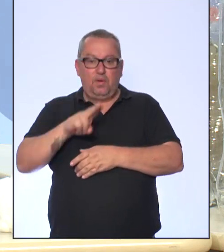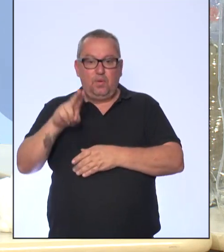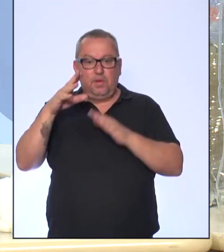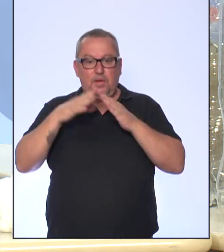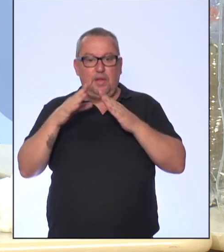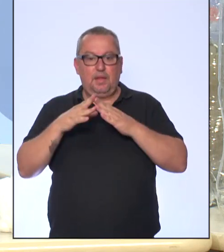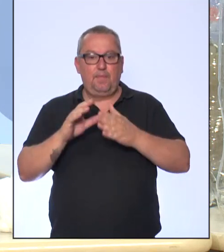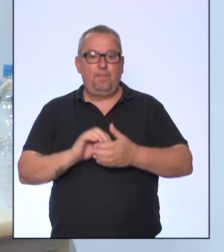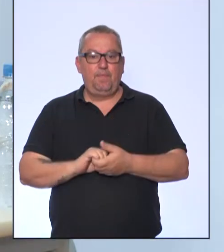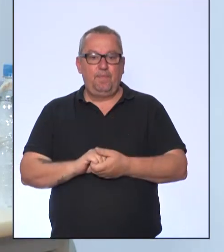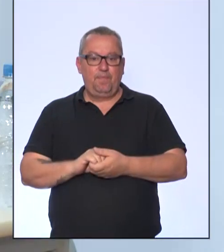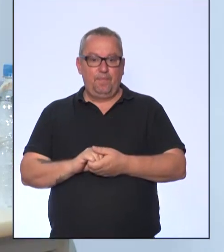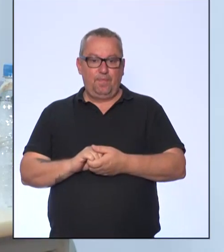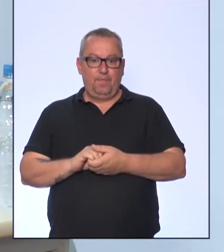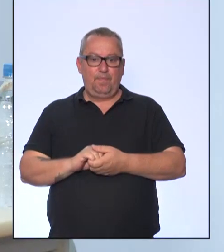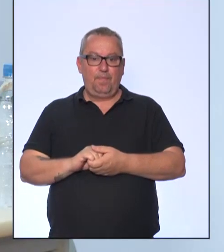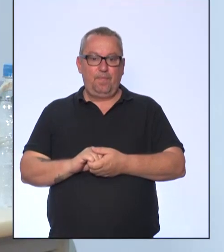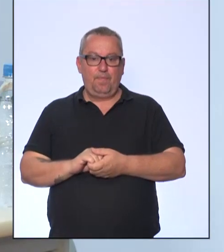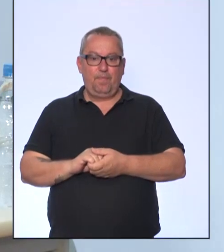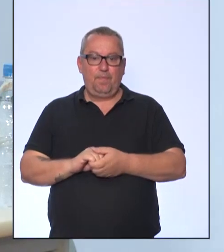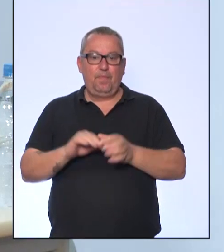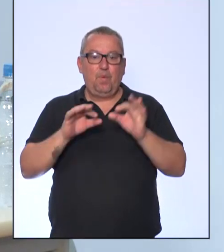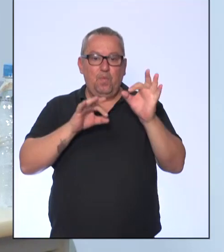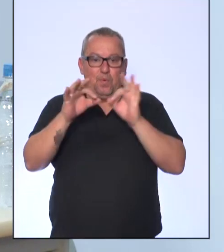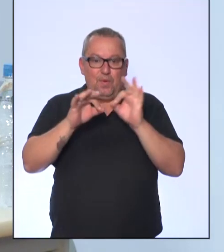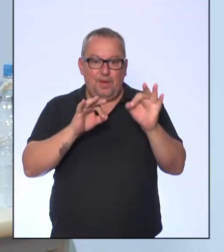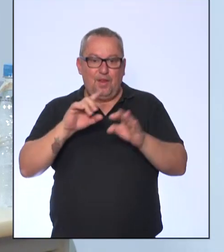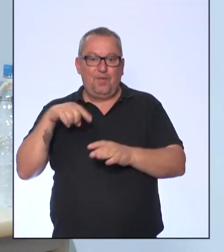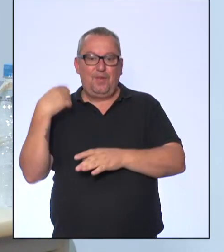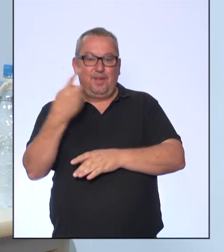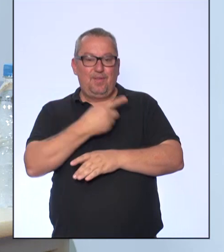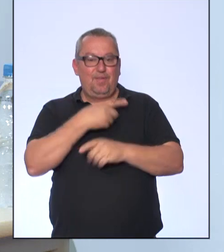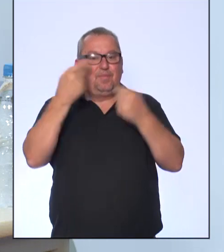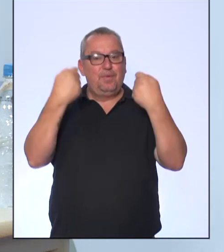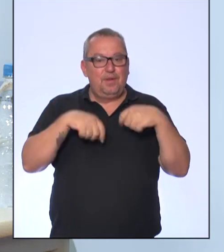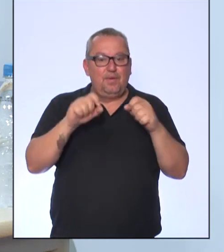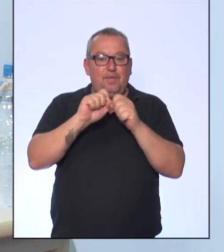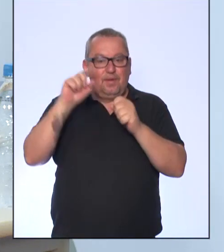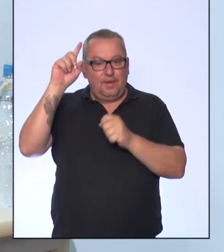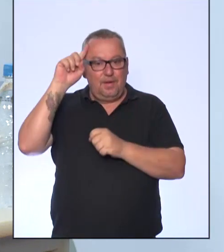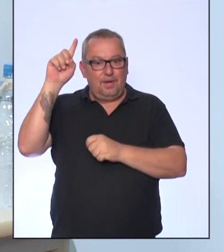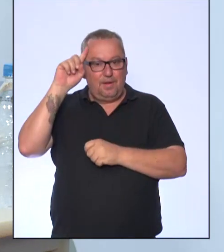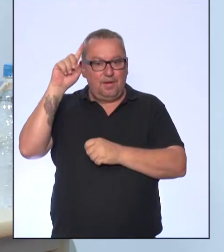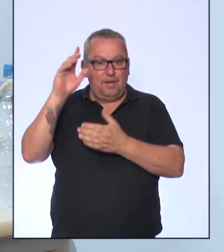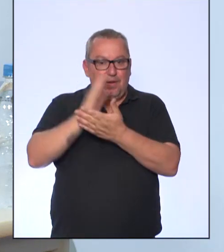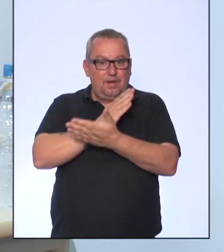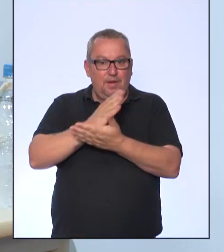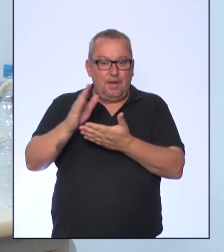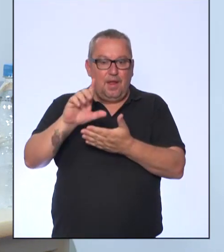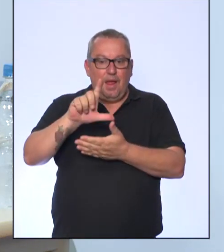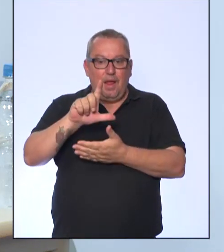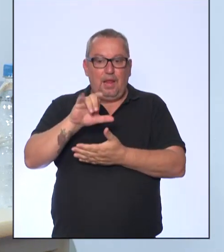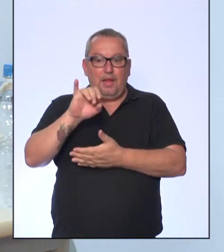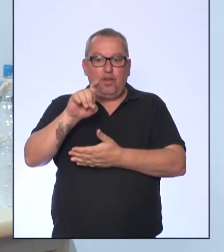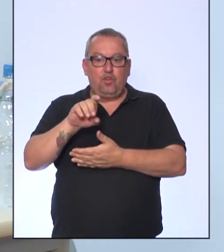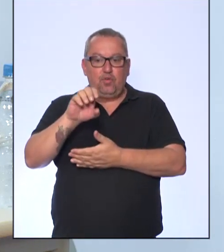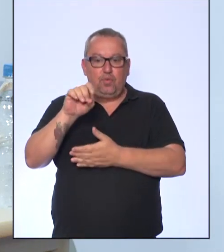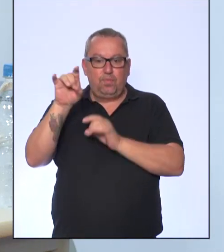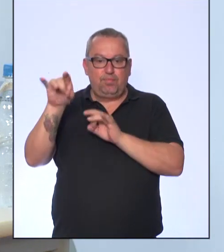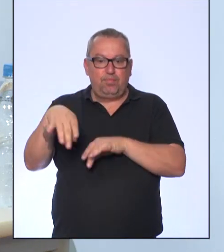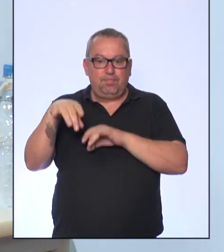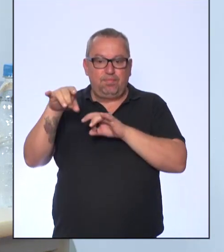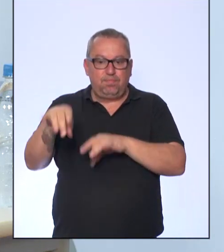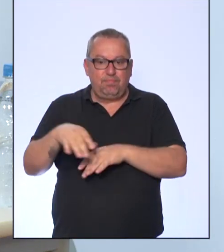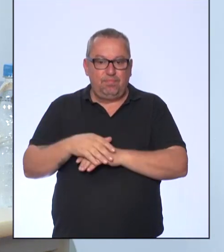casa. É um processo que todos nós devemos fazer no nosso dia a dia, que é a separação de lixo, né? Então, o que